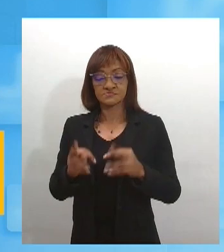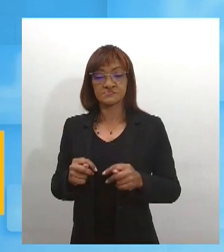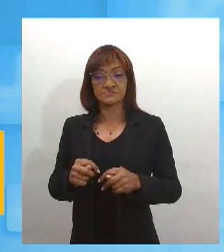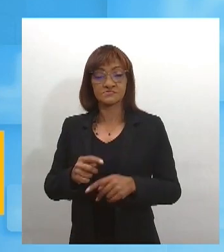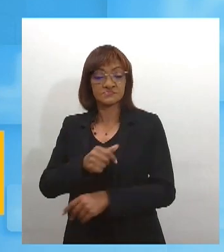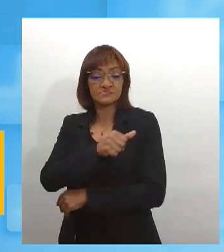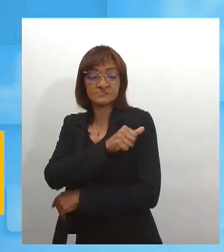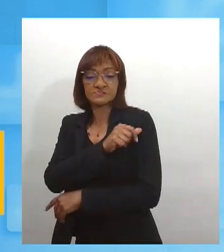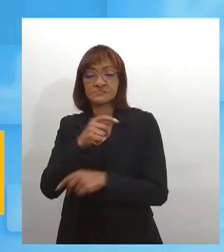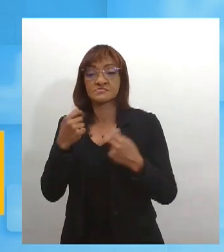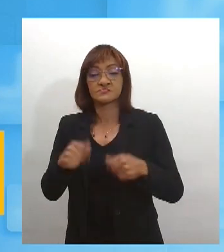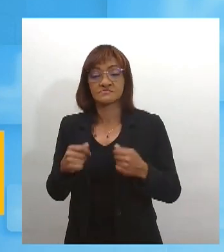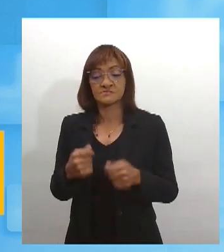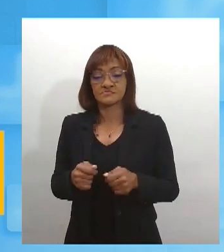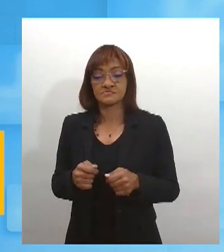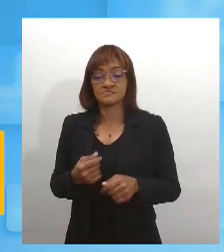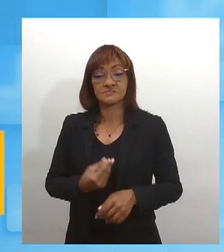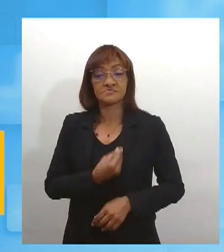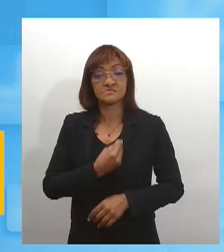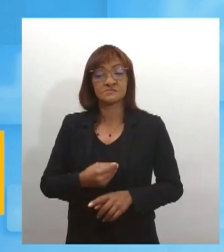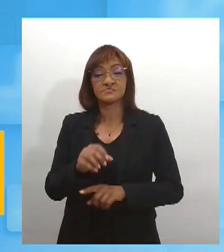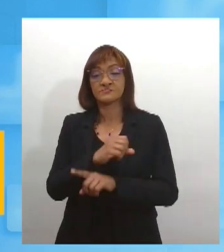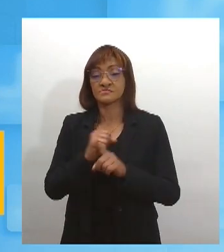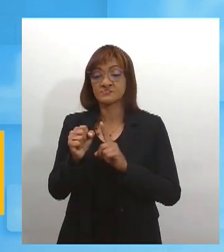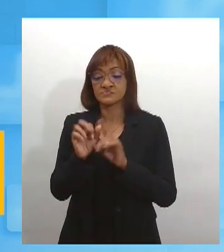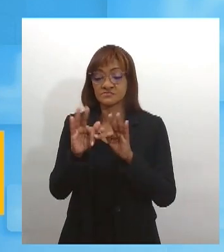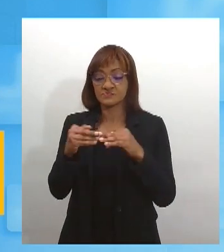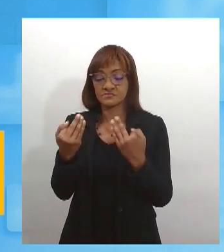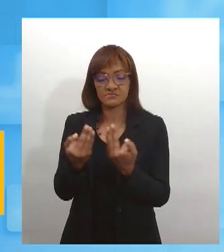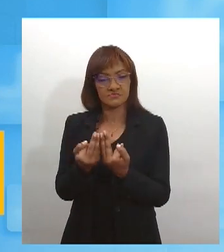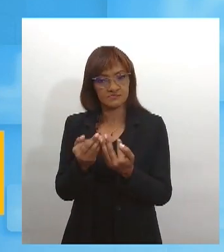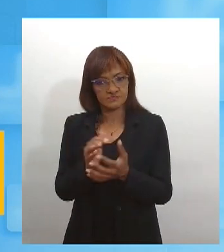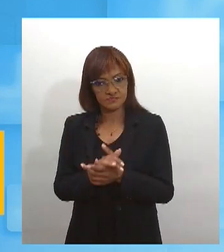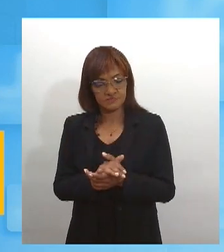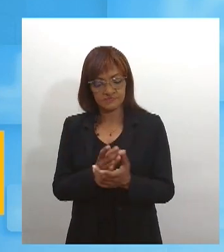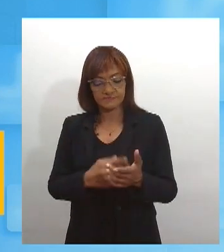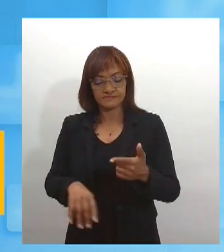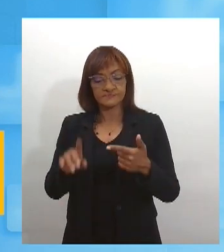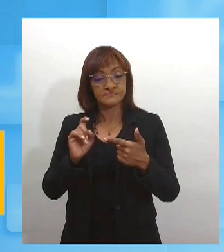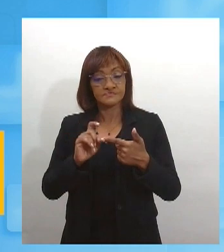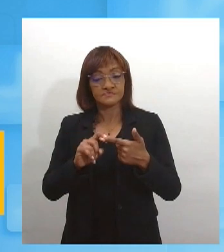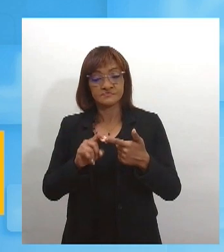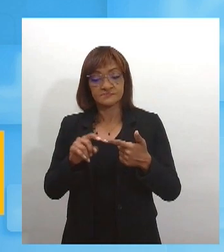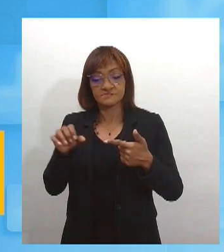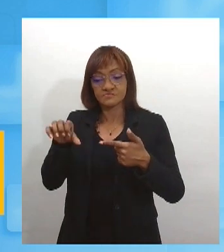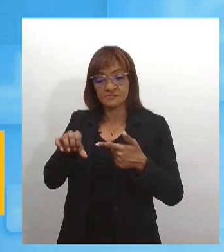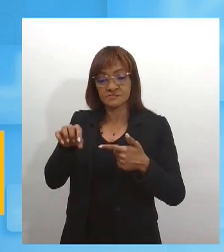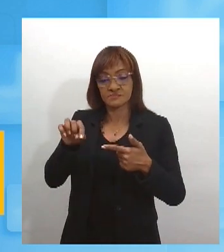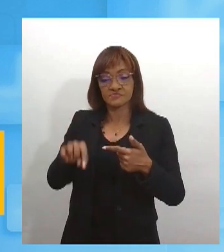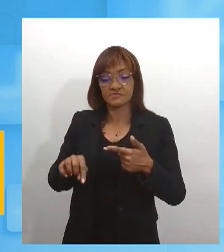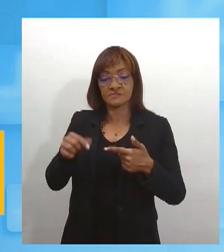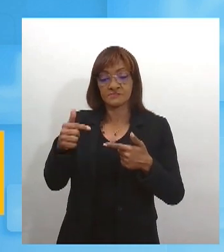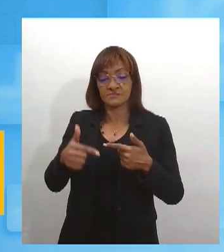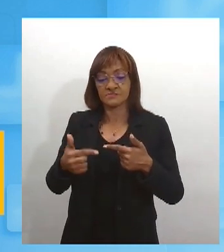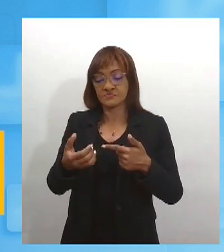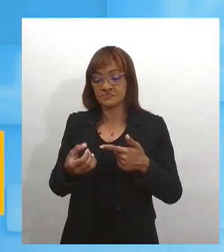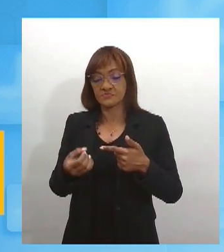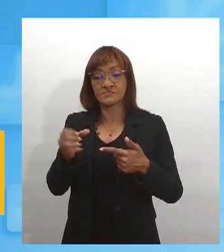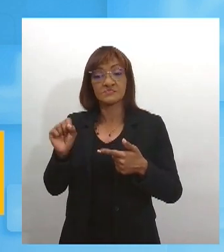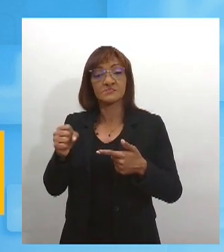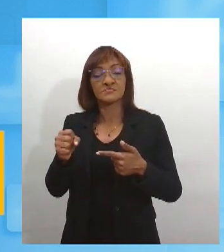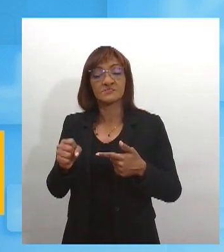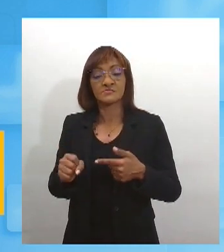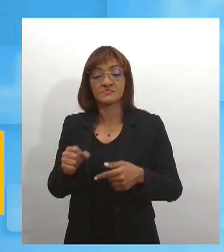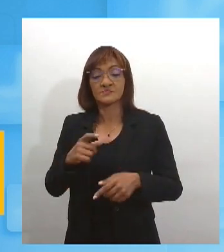realidade social e familiar. A segunda lei sancionada, de número 9.208, institui a política estadual